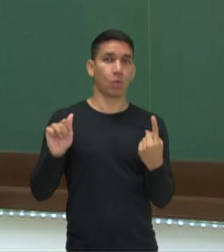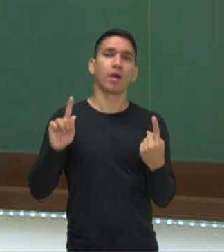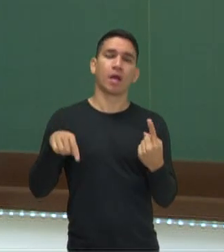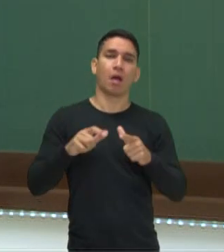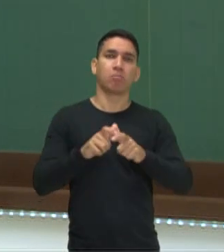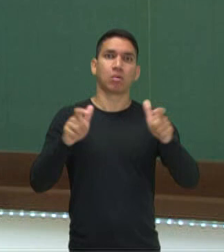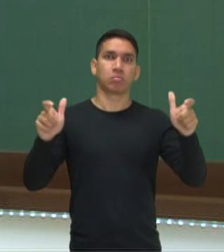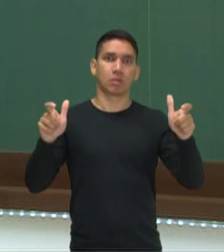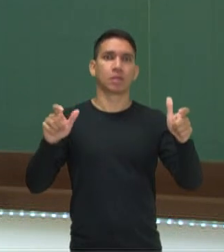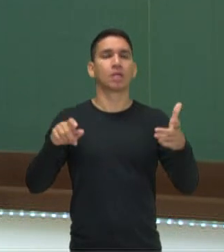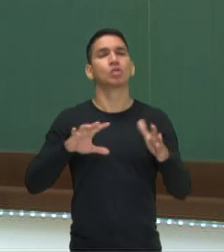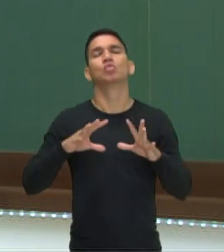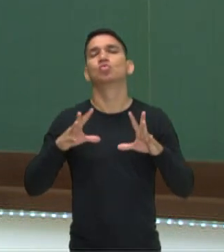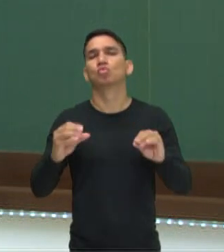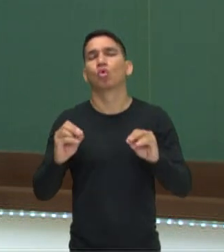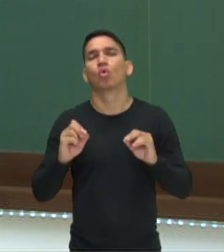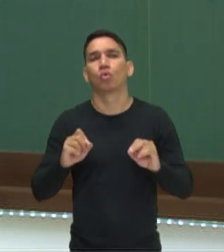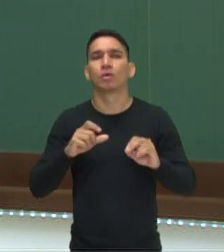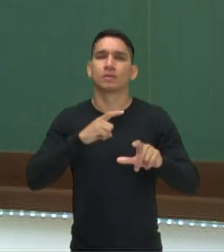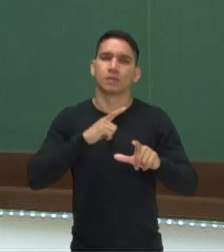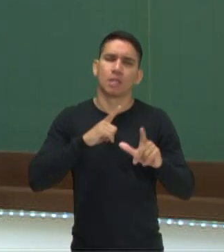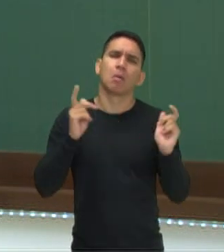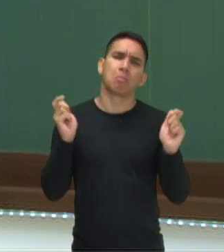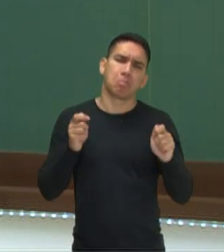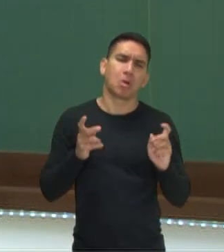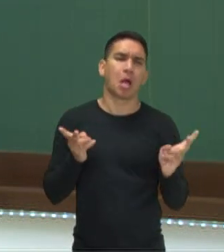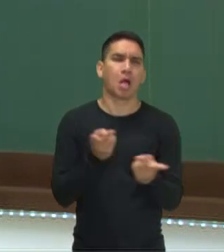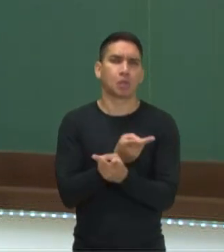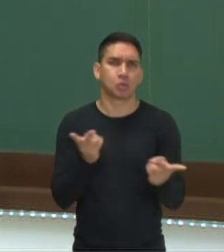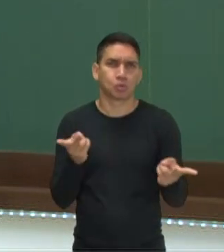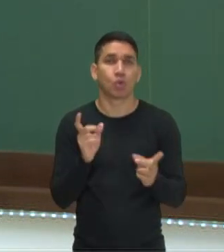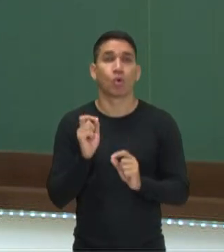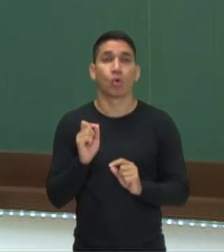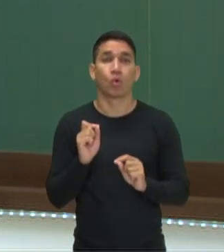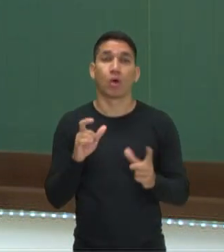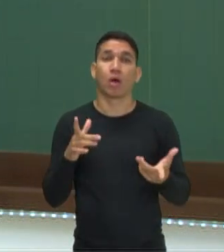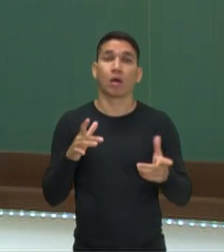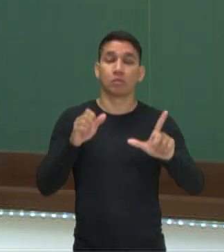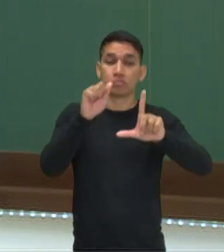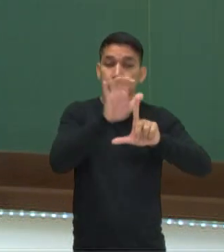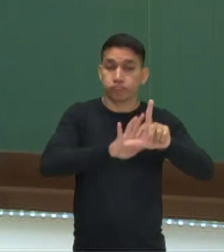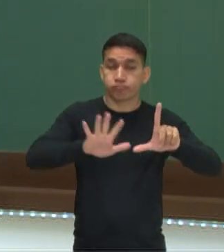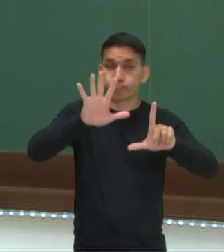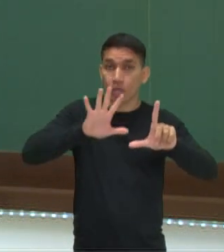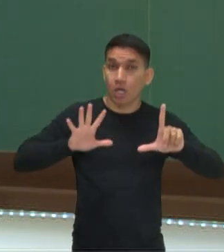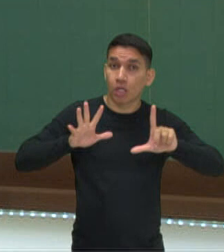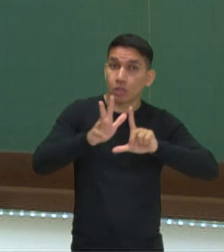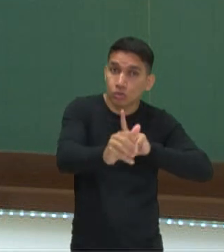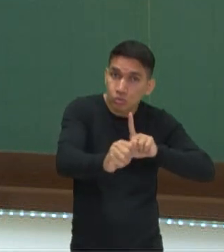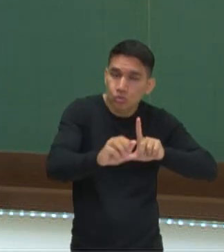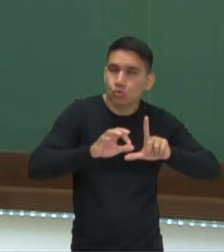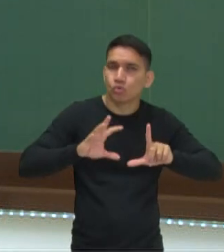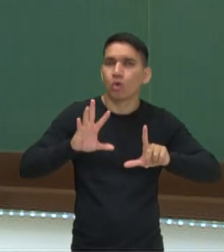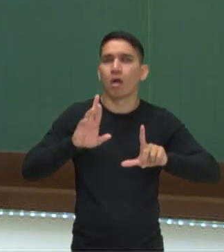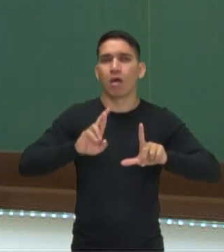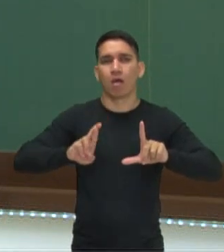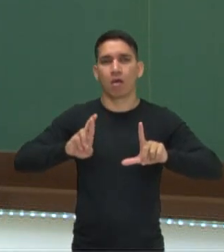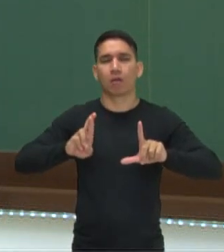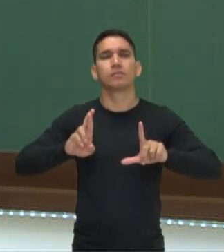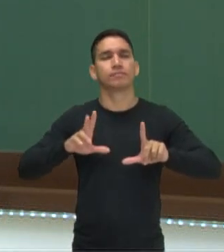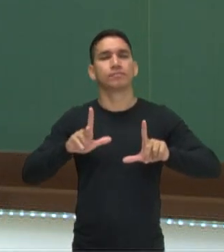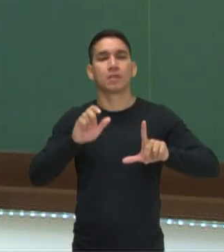crescente. Todo o restante vale para as duas, pessoal. Domínio. Domínio, todos os reais.